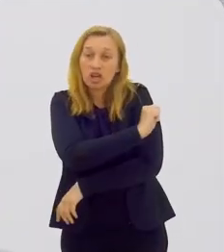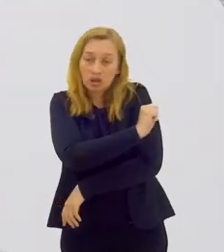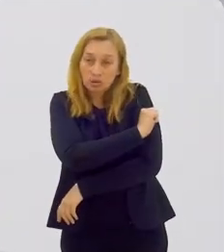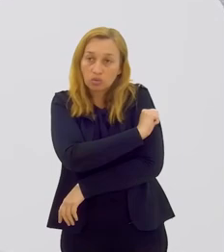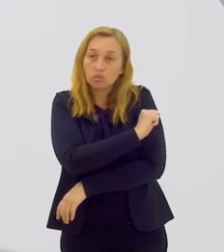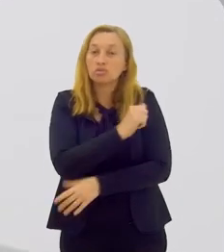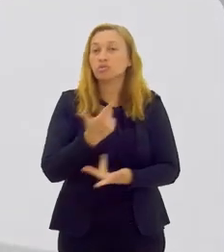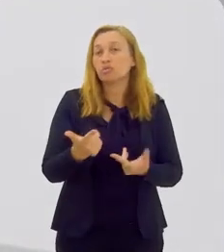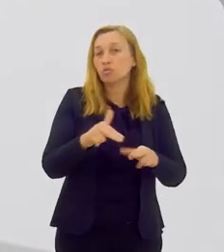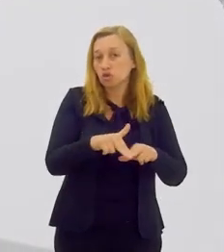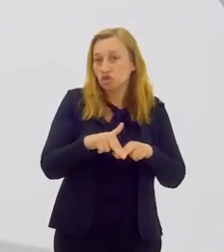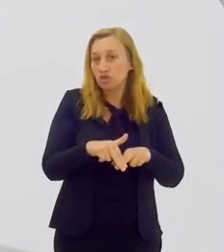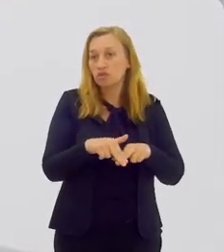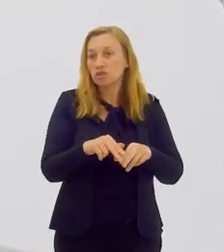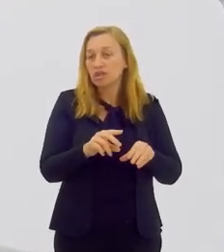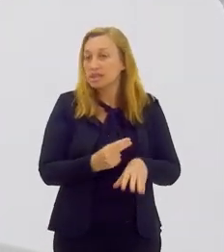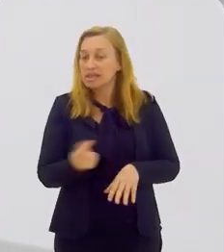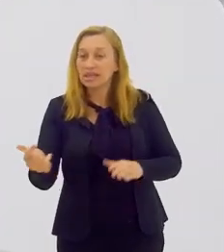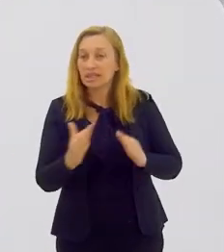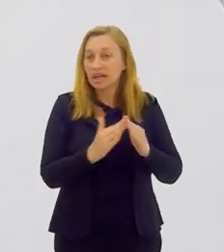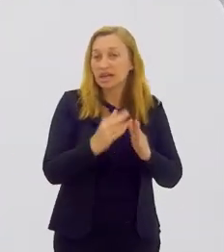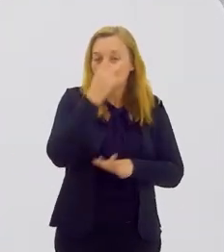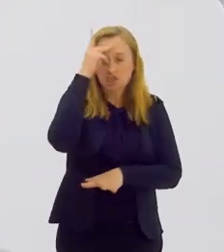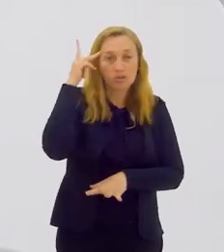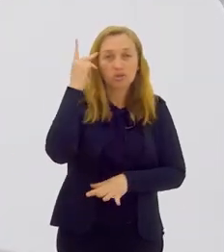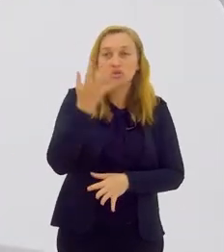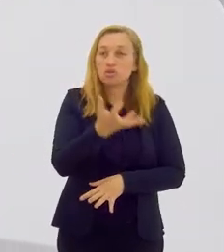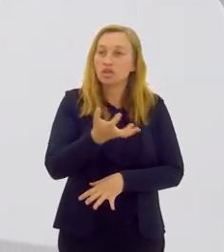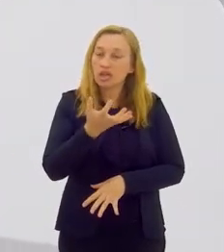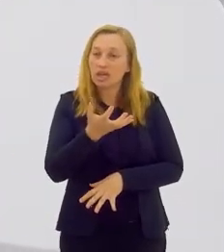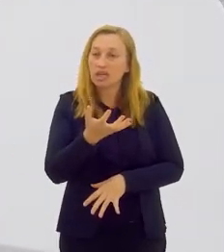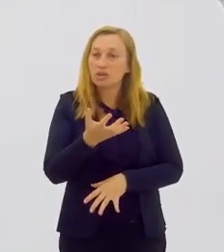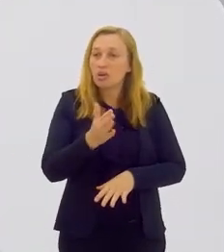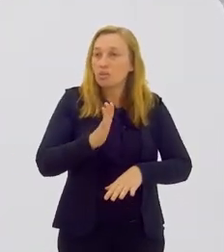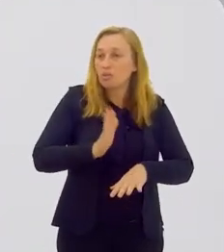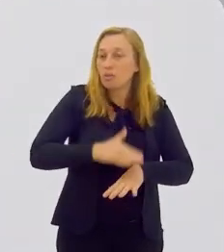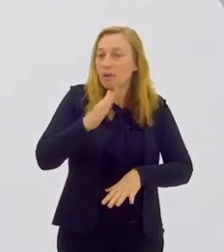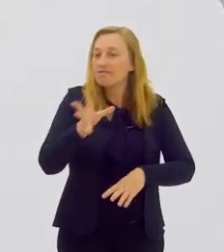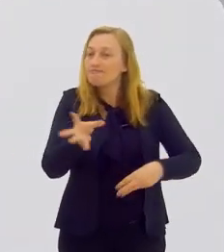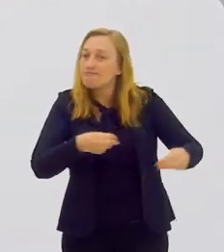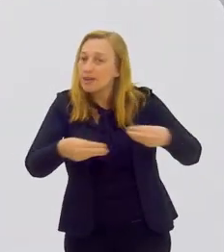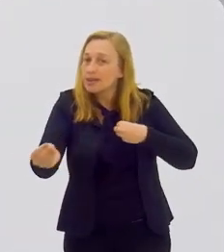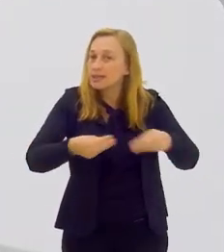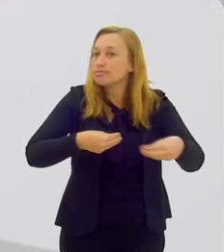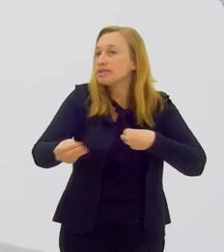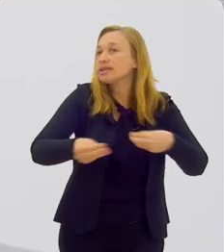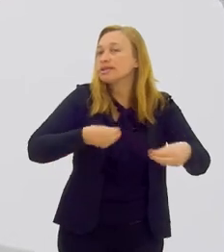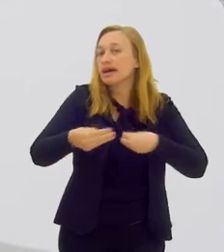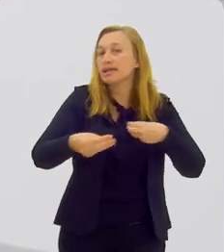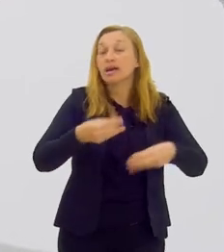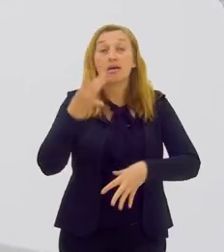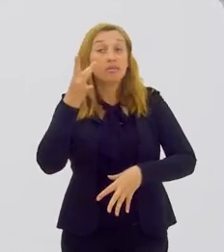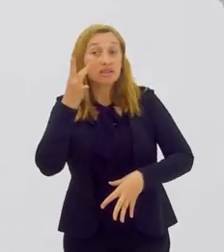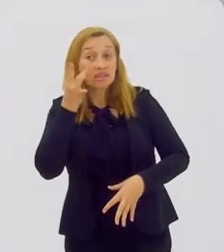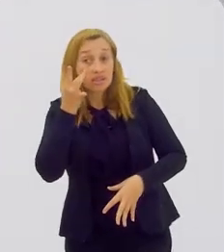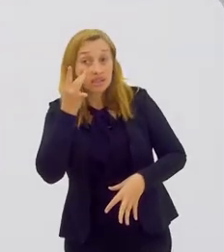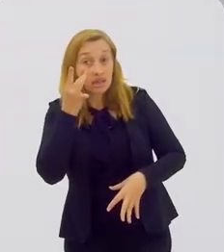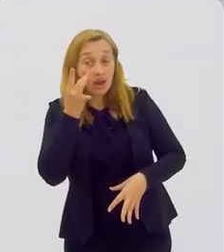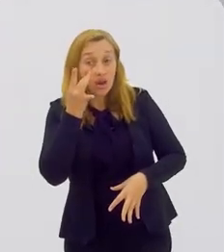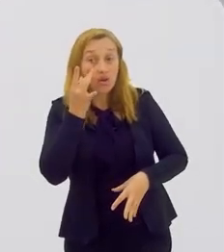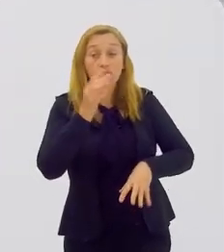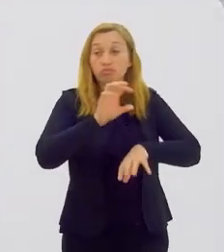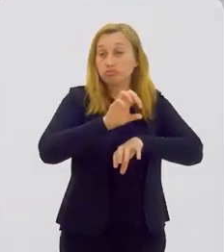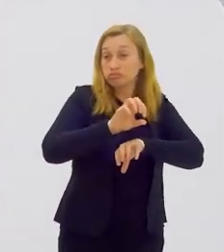pela função dos deslocamentos, né, que as pessoas estão optando por um pouco mais de flexibilidade nas suas vidas.